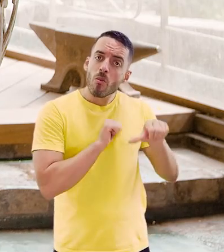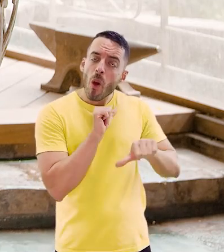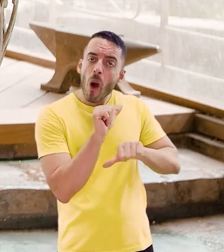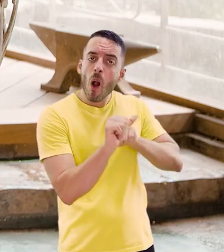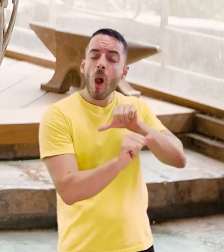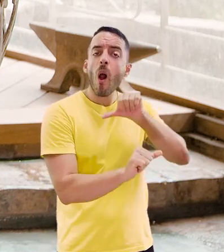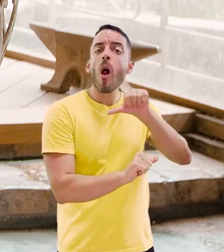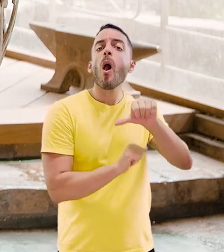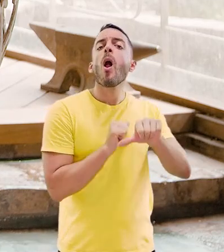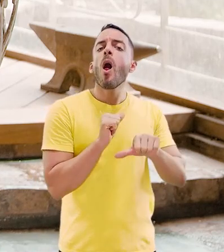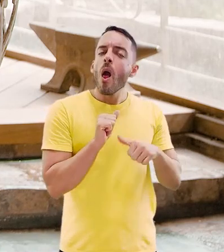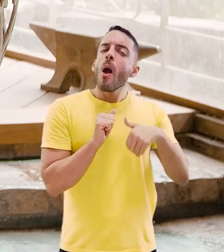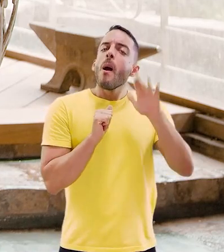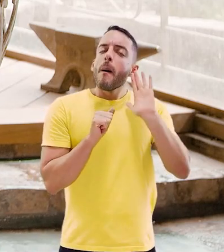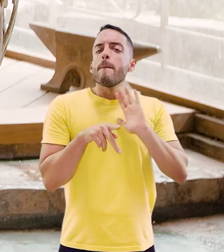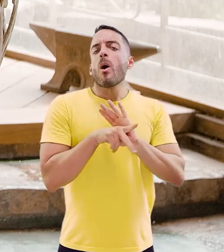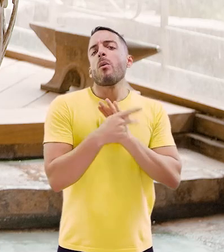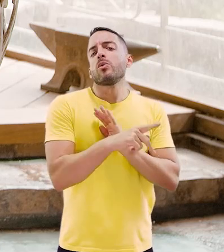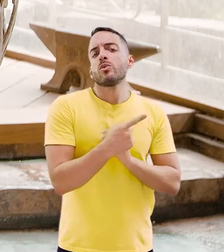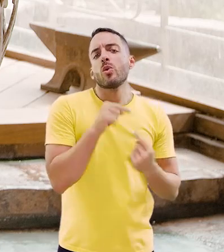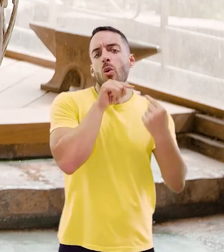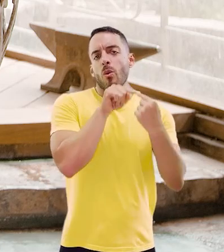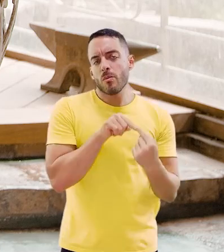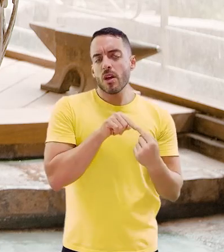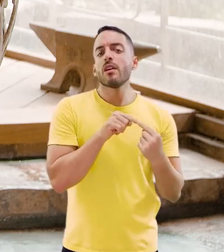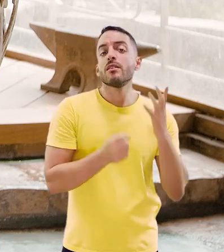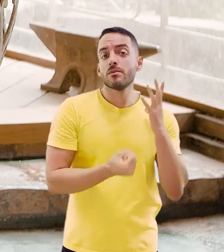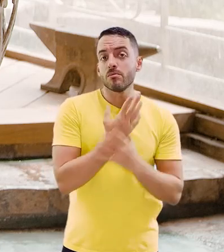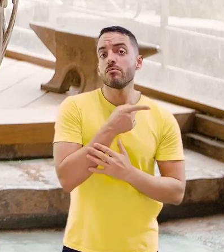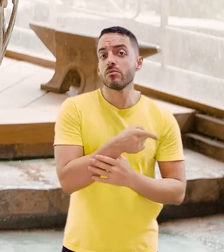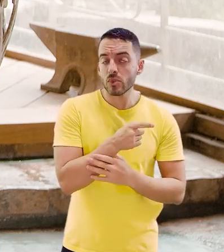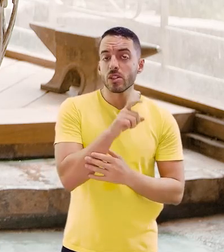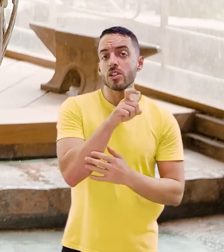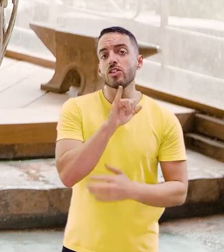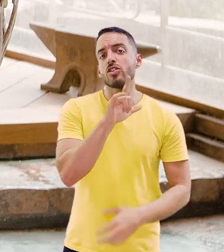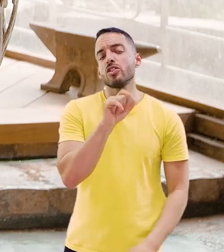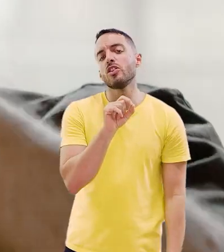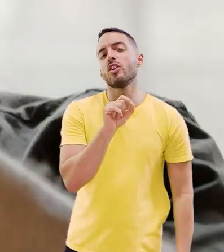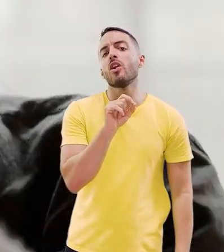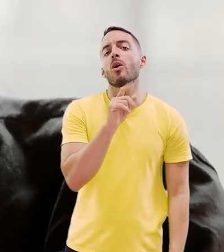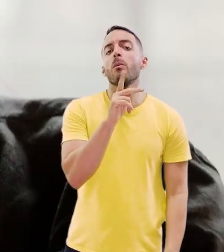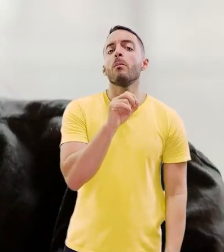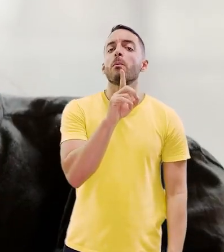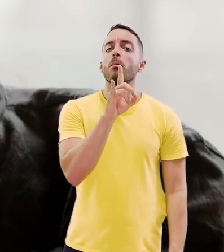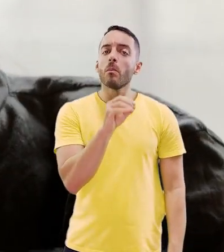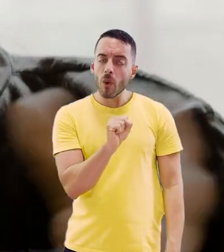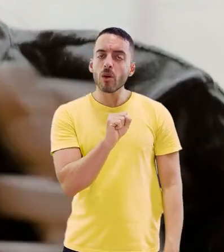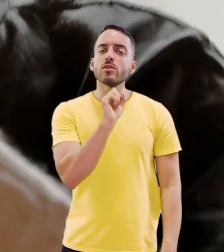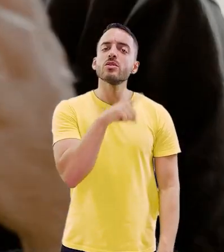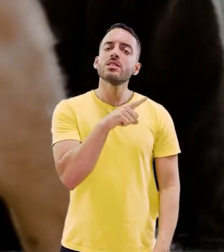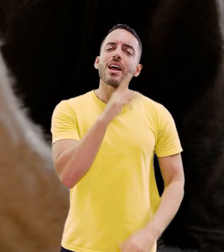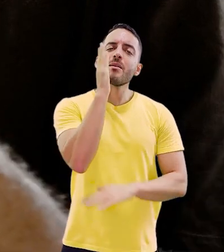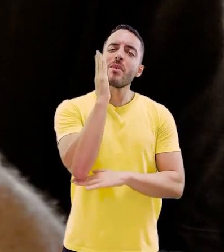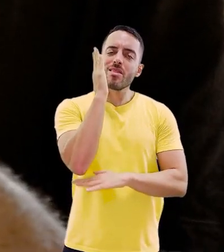sistema radicular mais apropriado para isso. Então ele desenvolveu os xilopódios, que são pés de madeira, né? Xilopódios são é